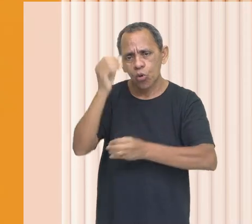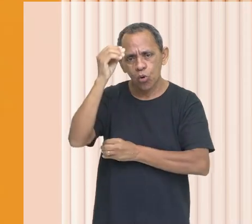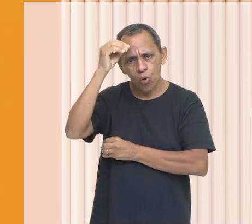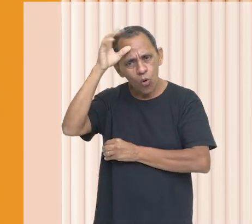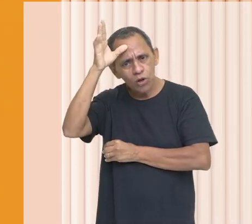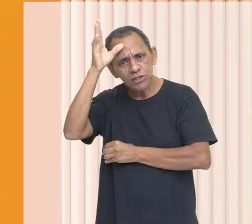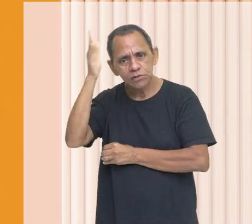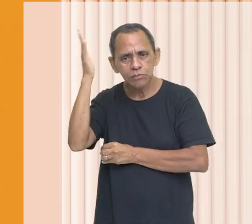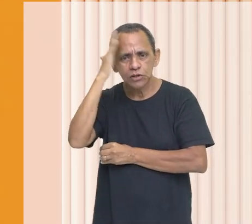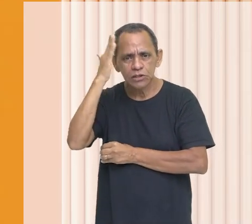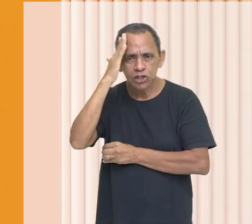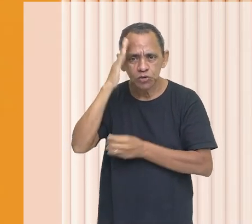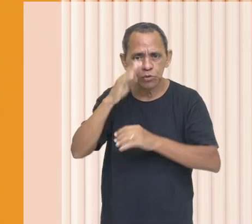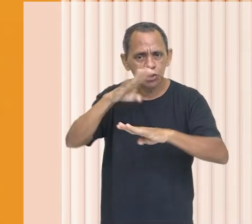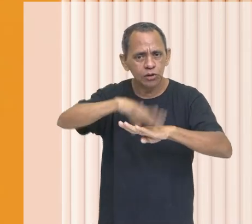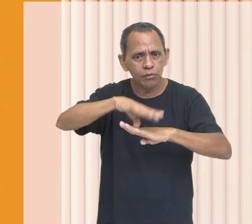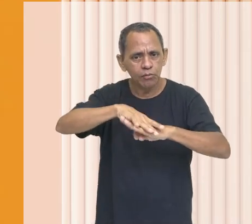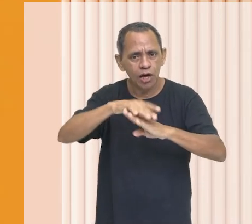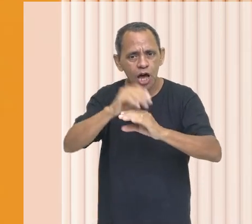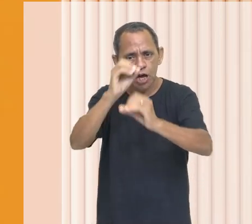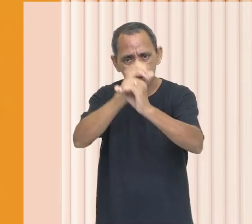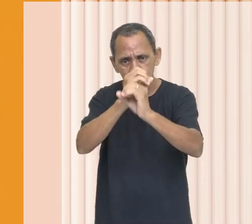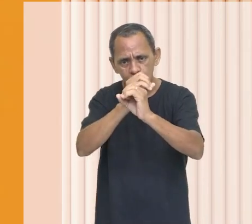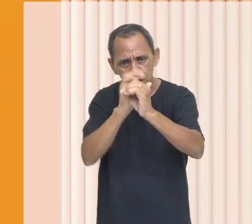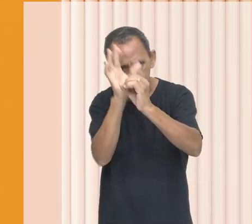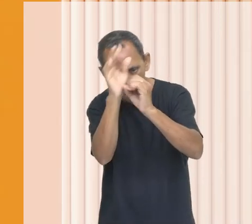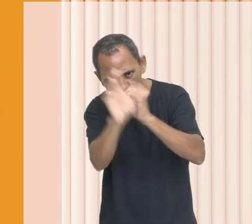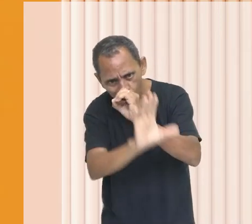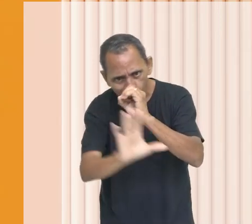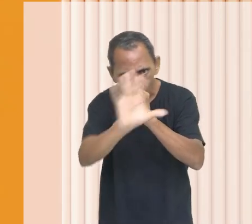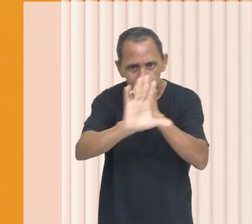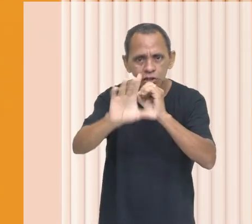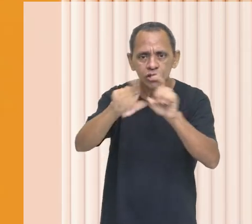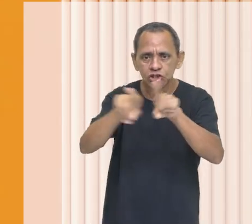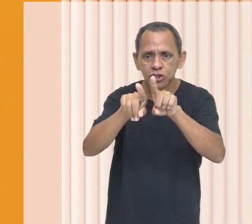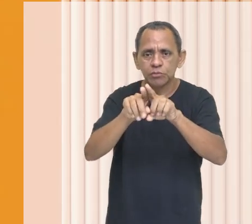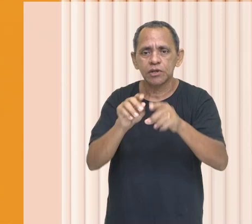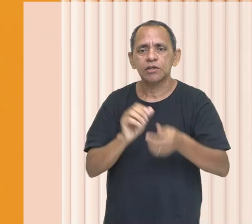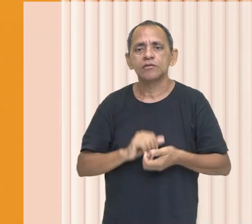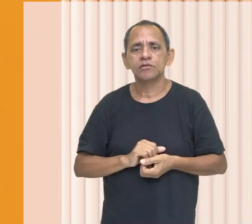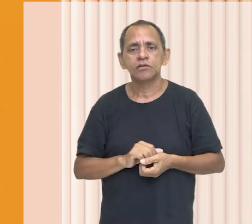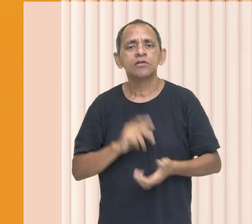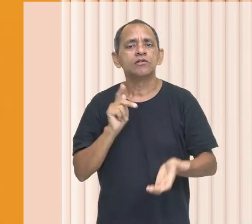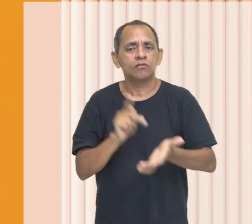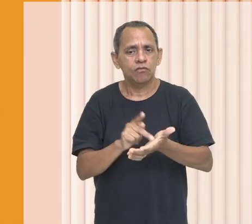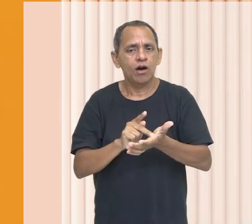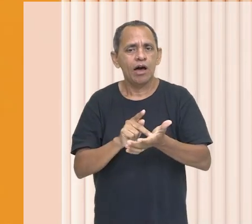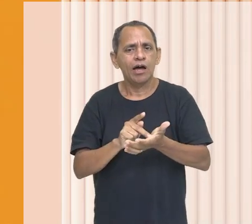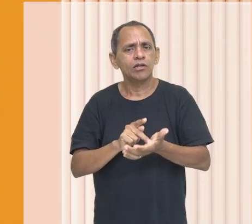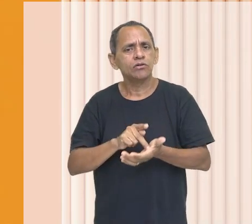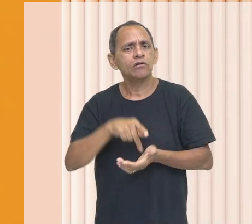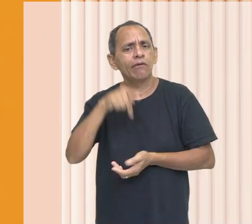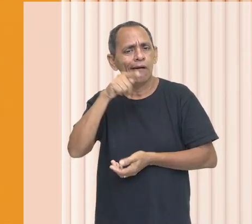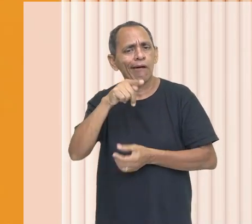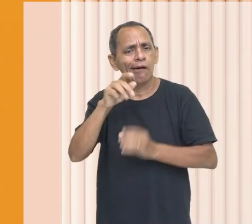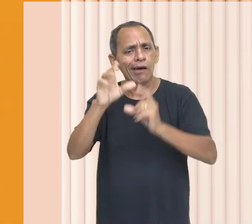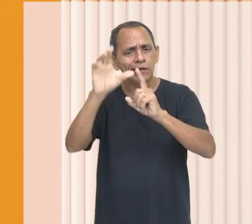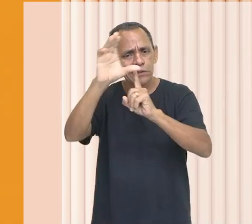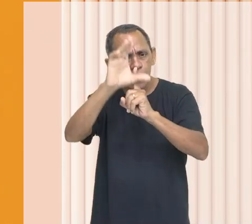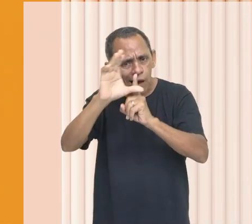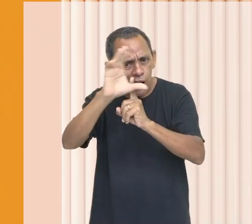conhecimento matemático e astrológico. Tanto que, né, o calendário maia até hoje, né,